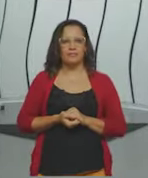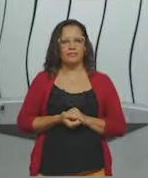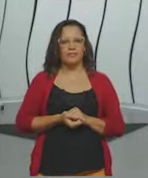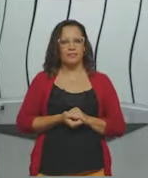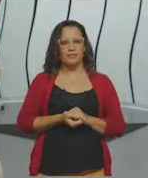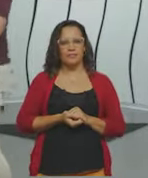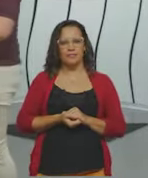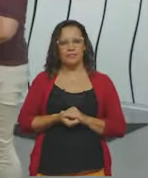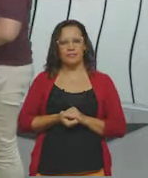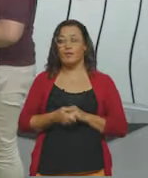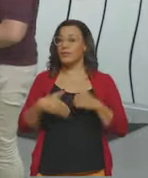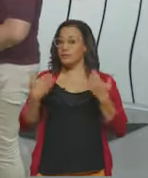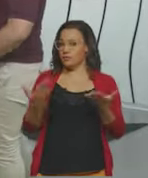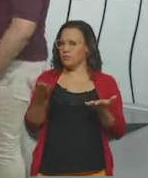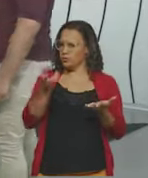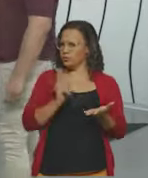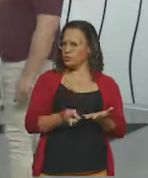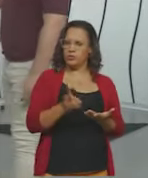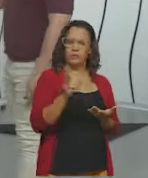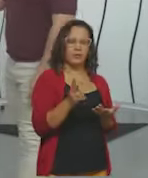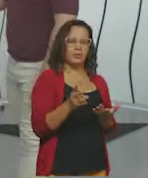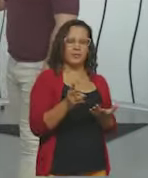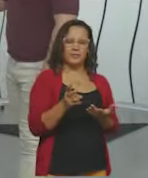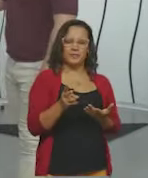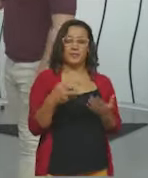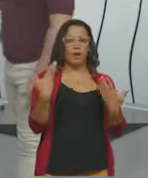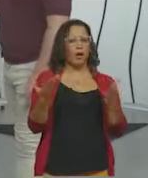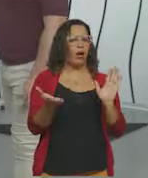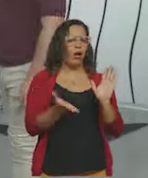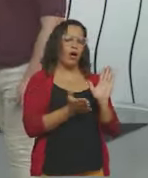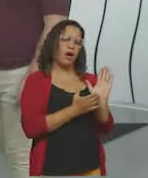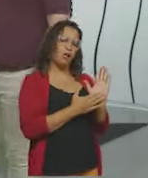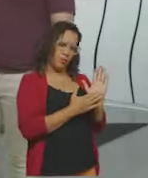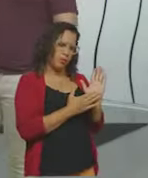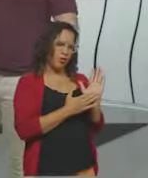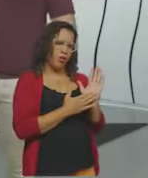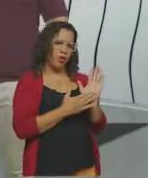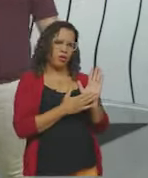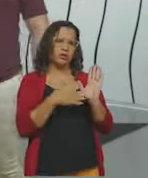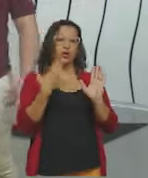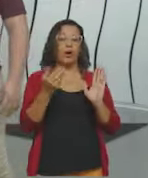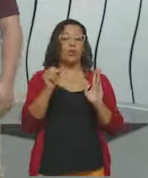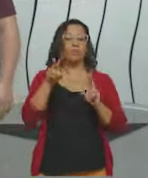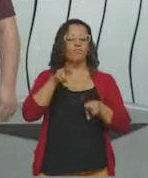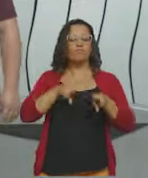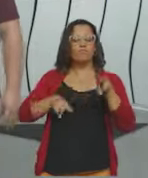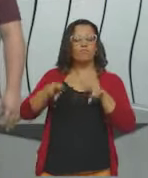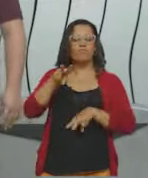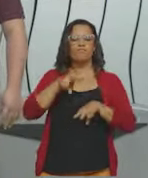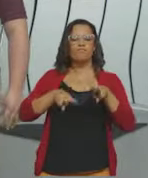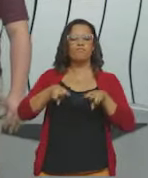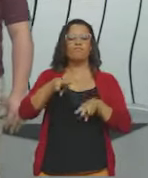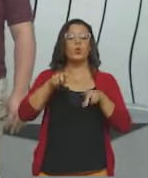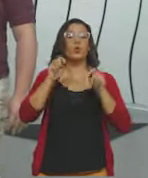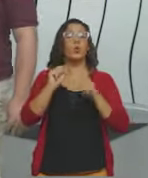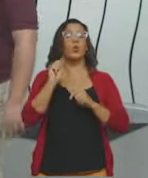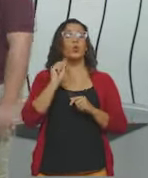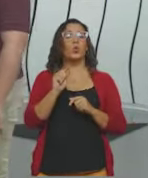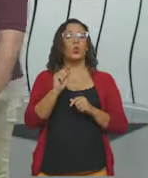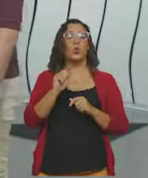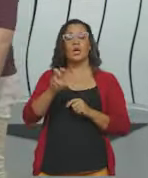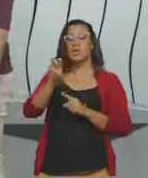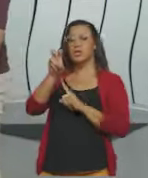Bom, continuando. A proposta de intervenção será avaliada na competência